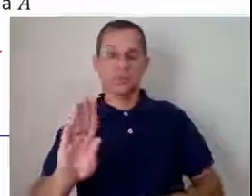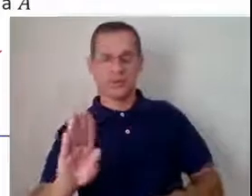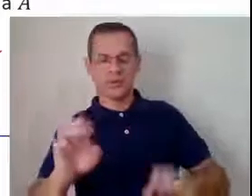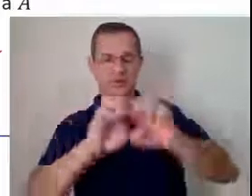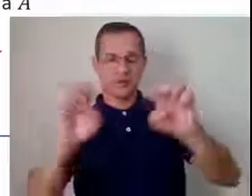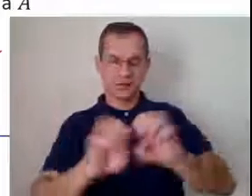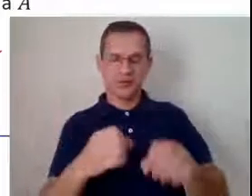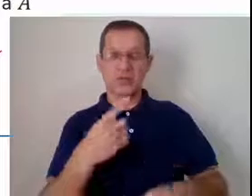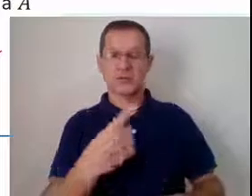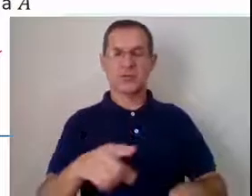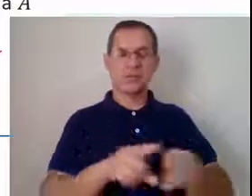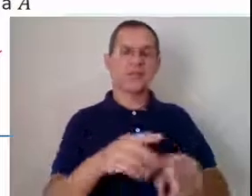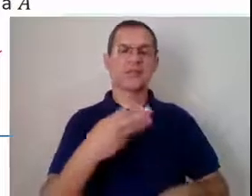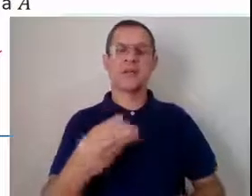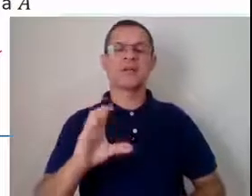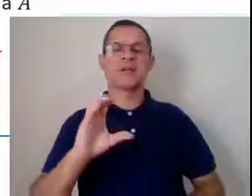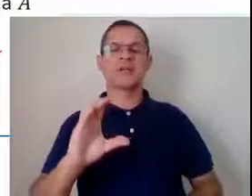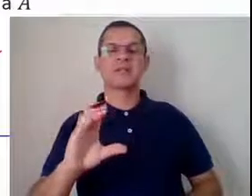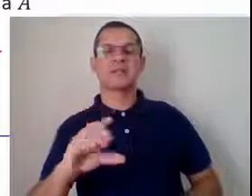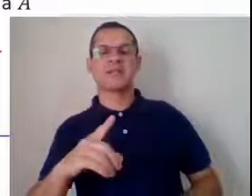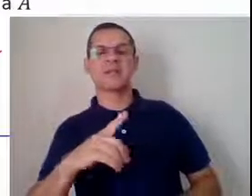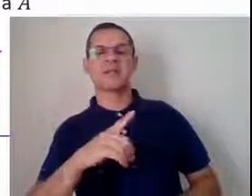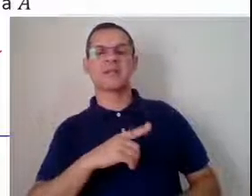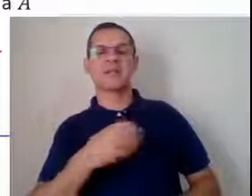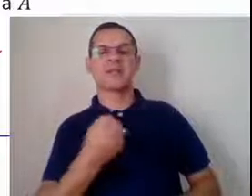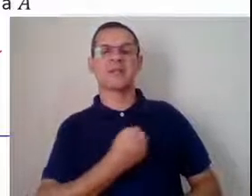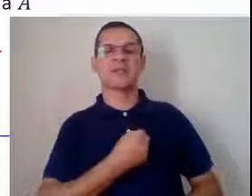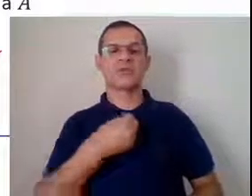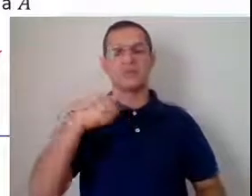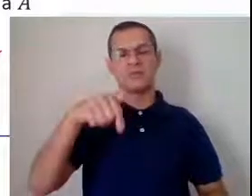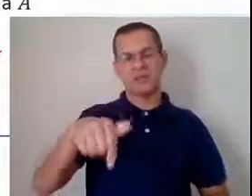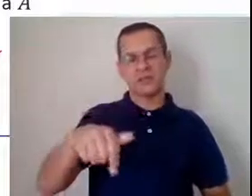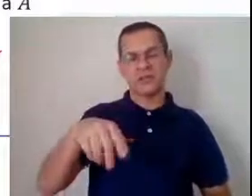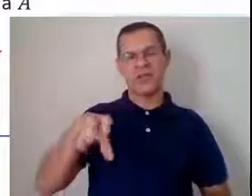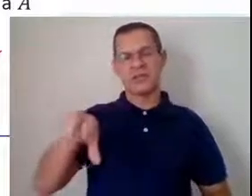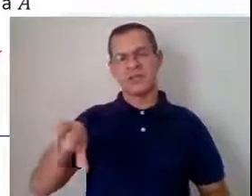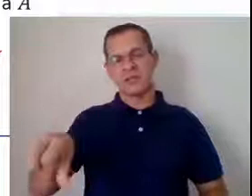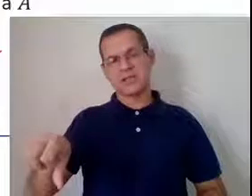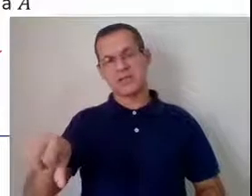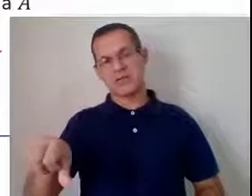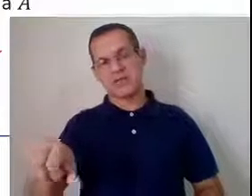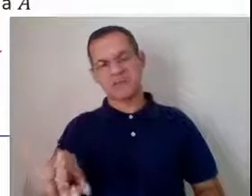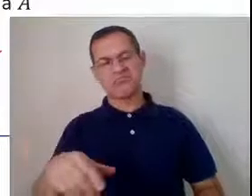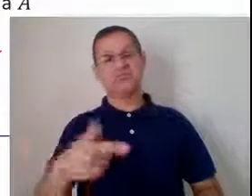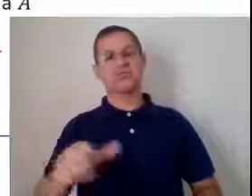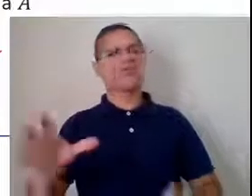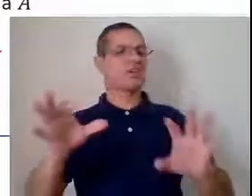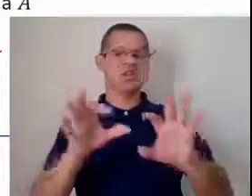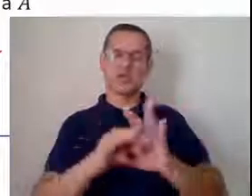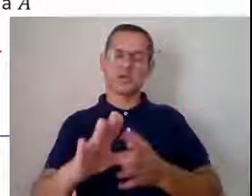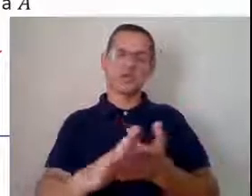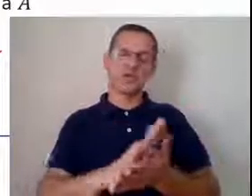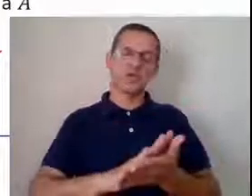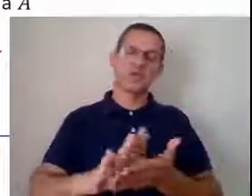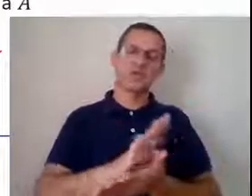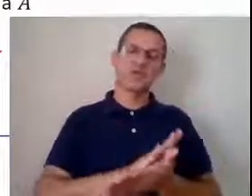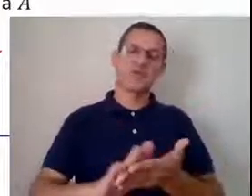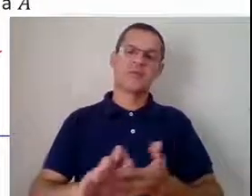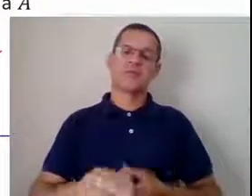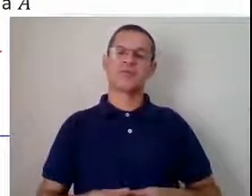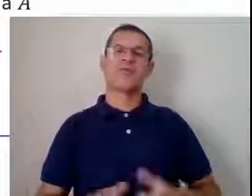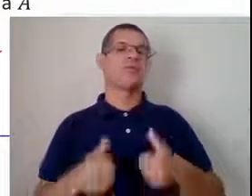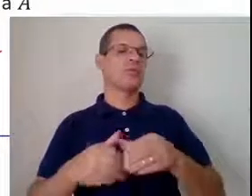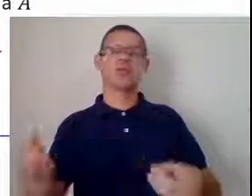composto por 1 e 3, e o C é composto pelo número 7 e 9. Então, eu não tenho relação nenhuma. Então, eles